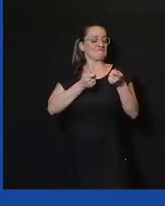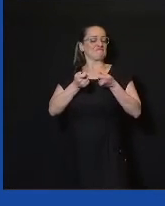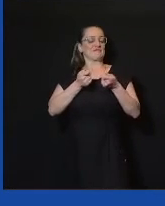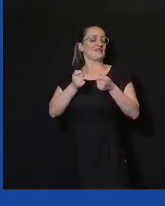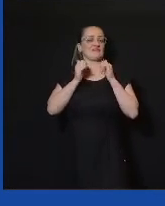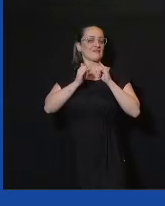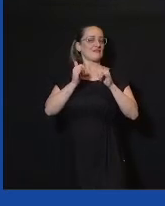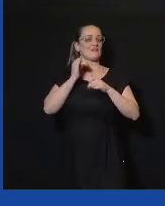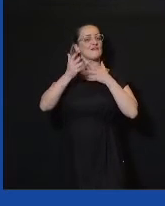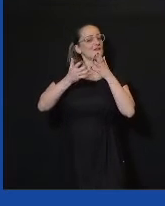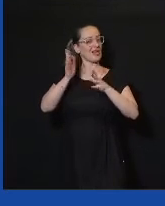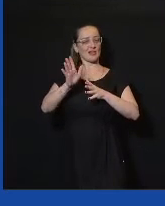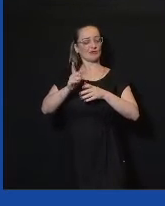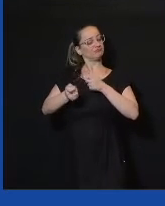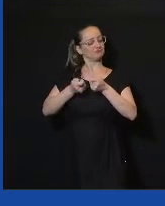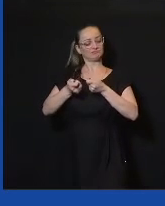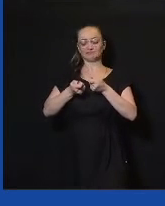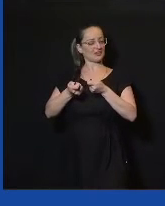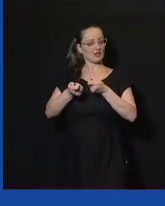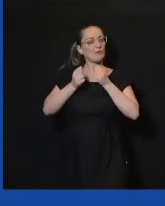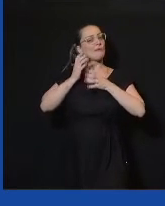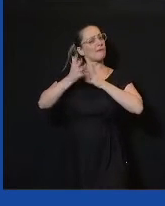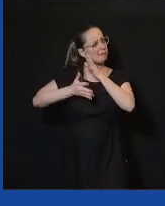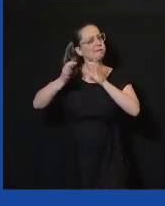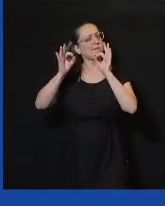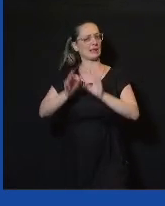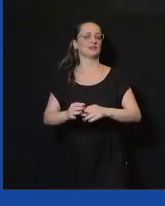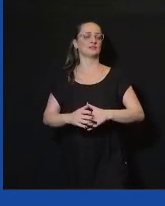Obrigado. Não tem, gente. Não,